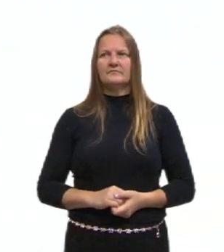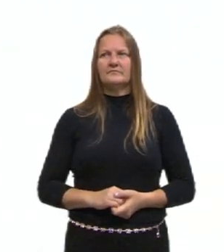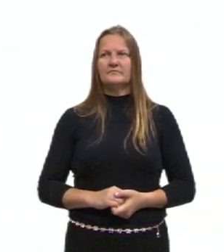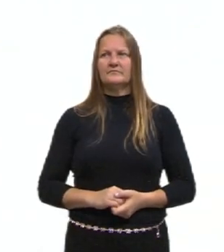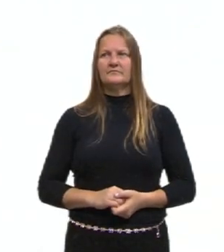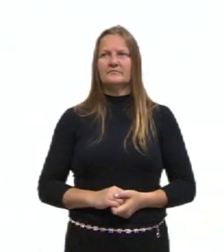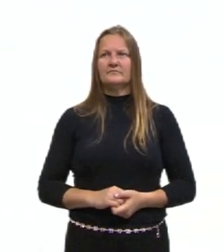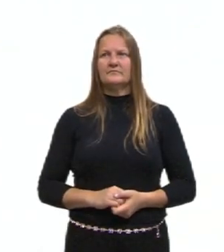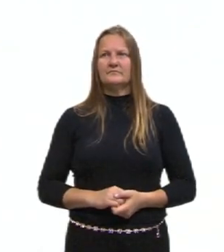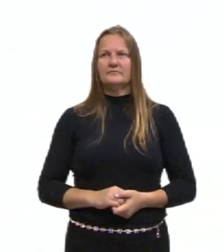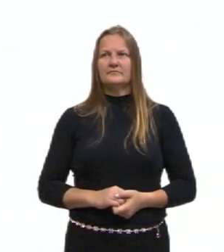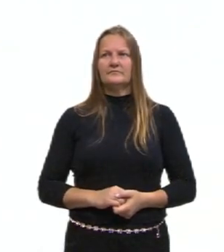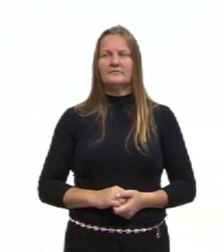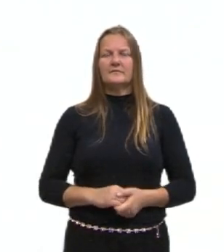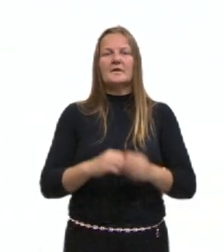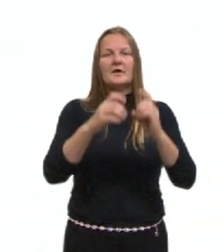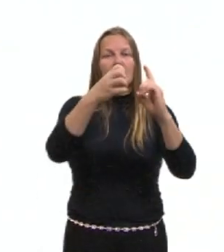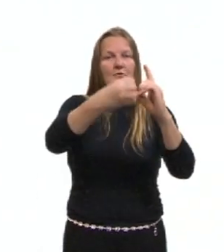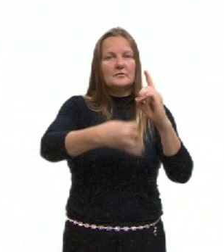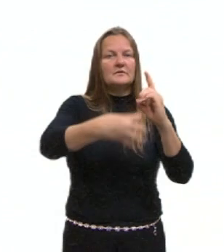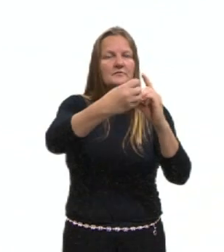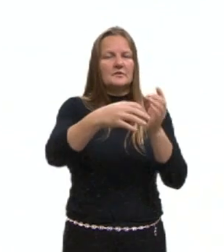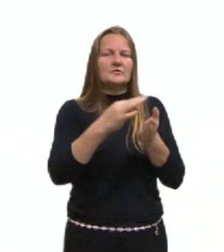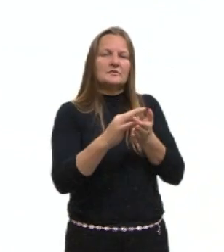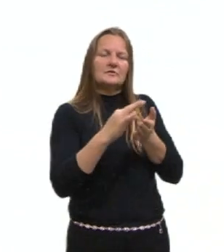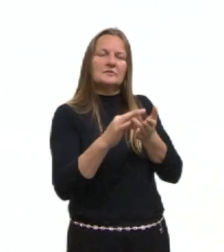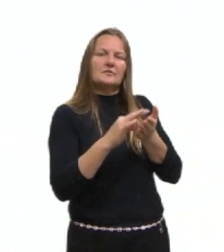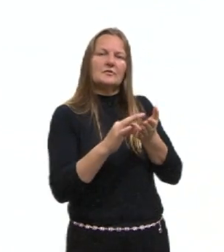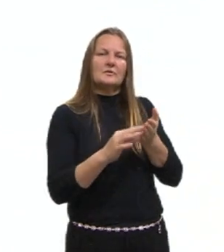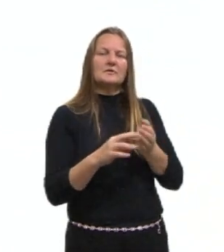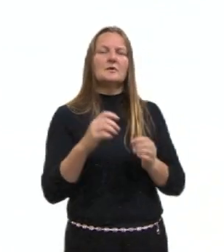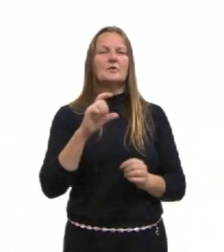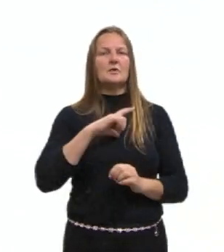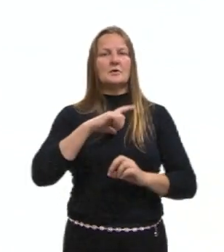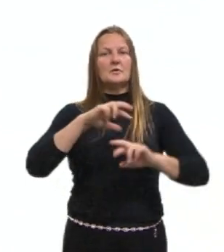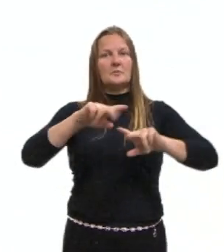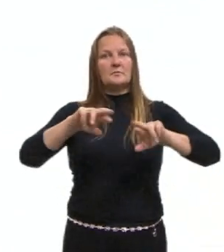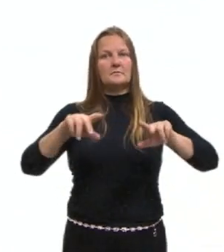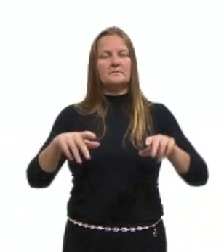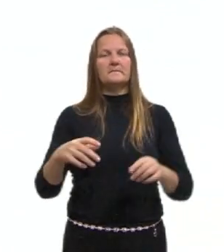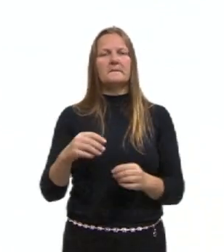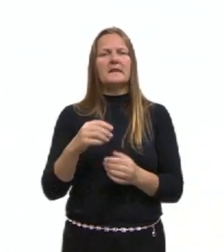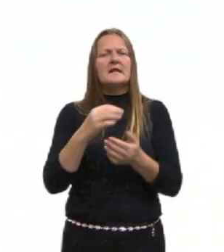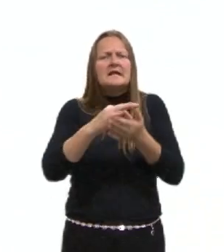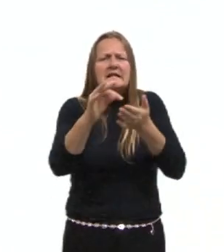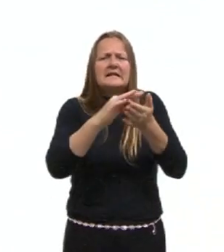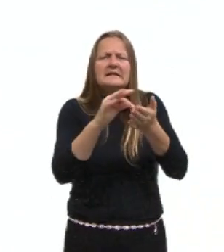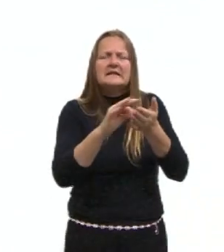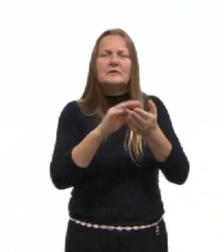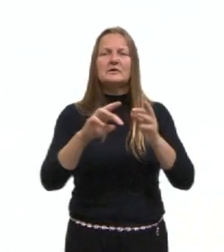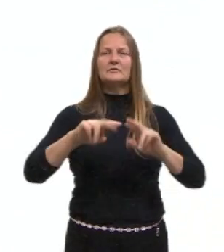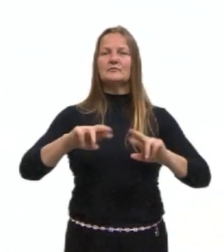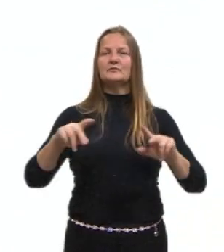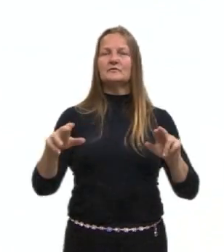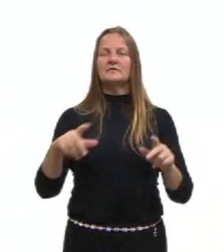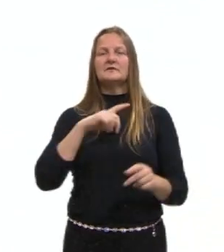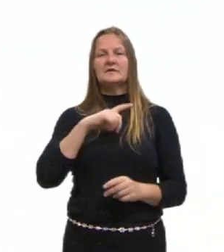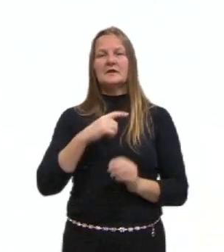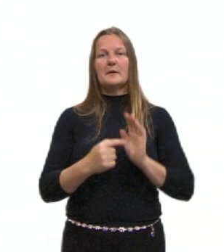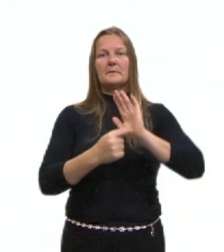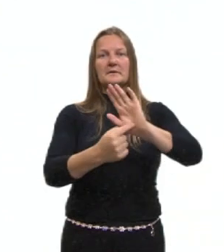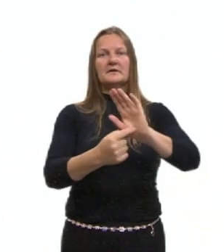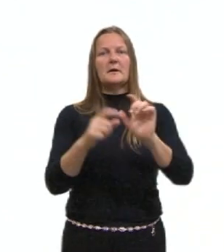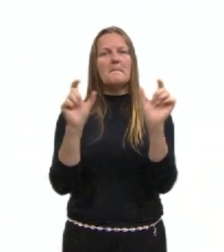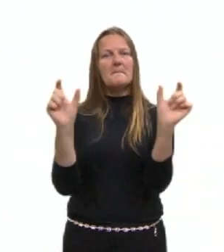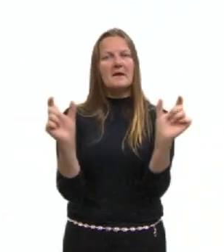E aqui, né, uma definição mais teórica sobre as pseudociências, elas são teorias que muitas vezes apresentam